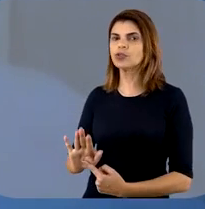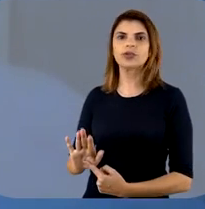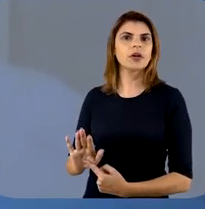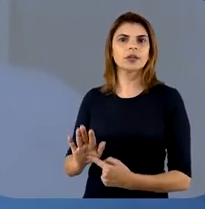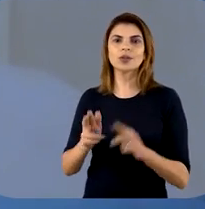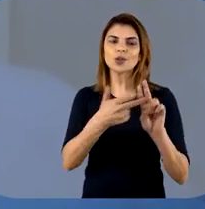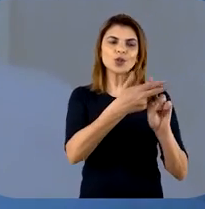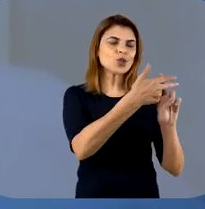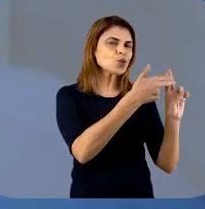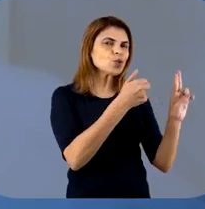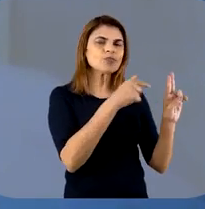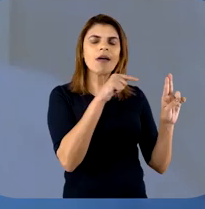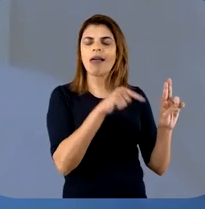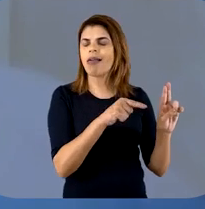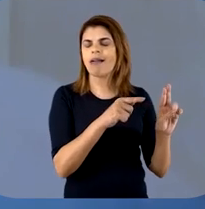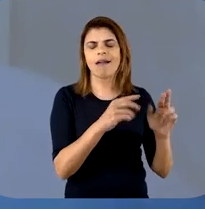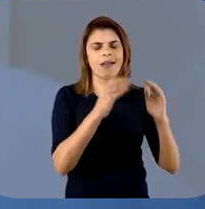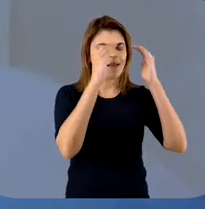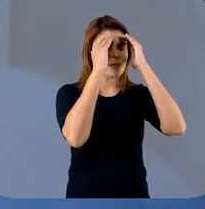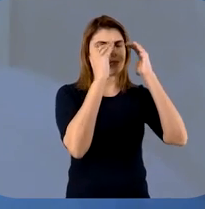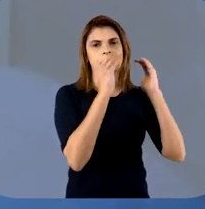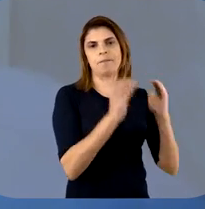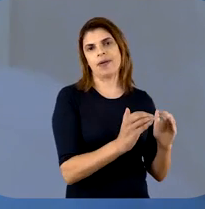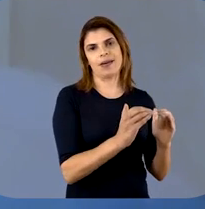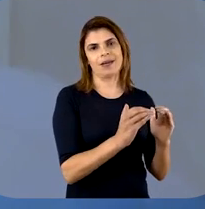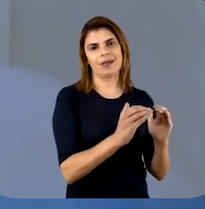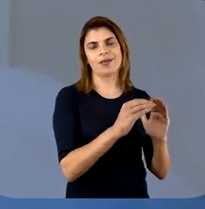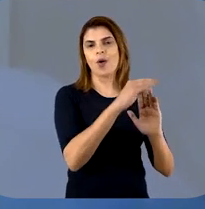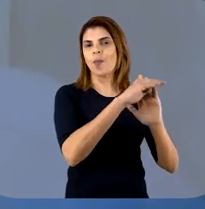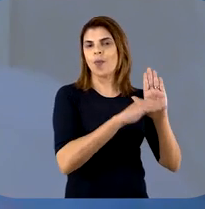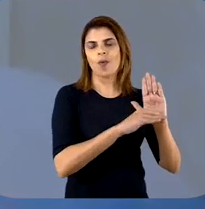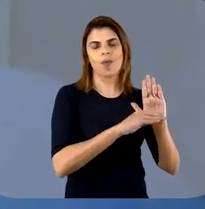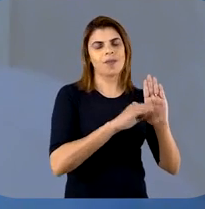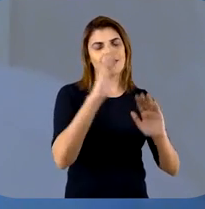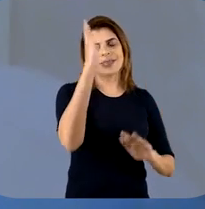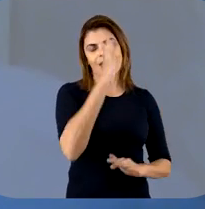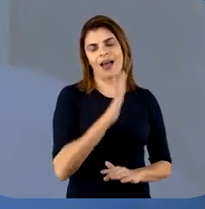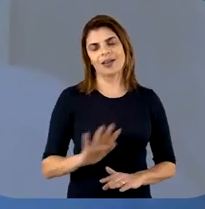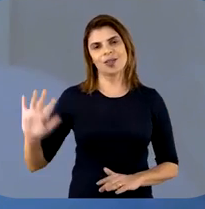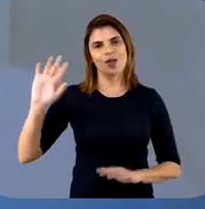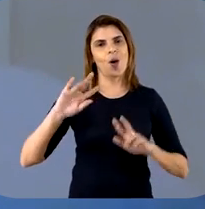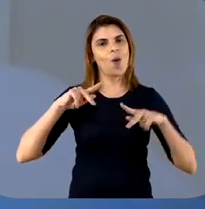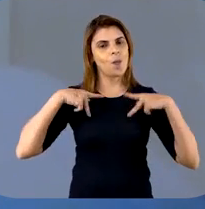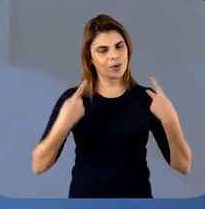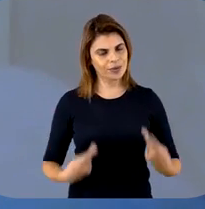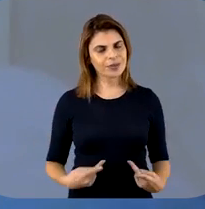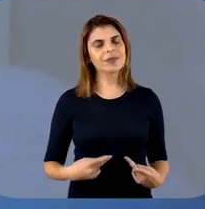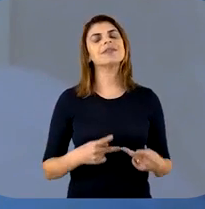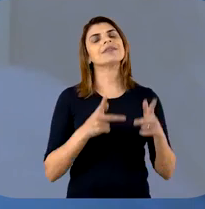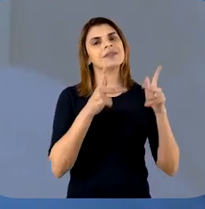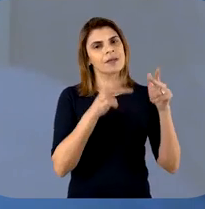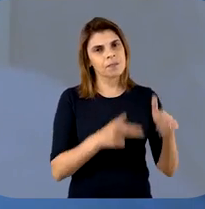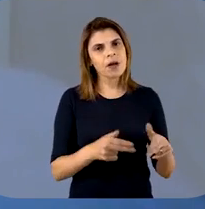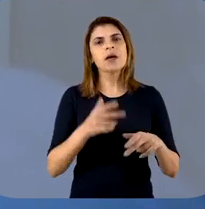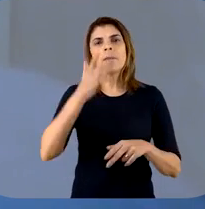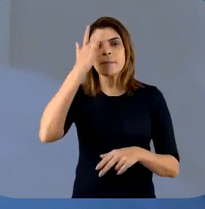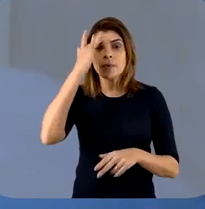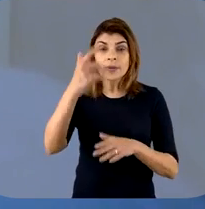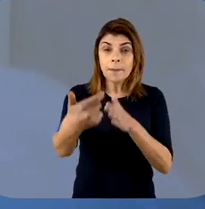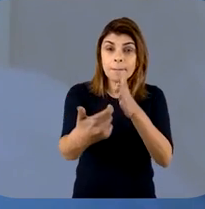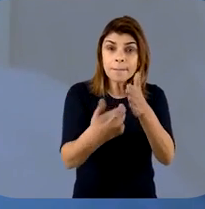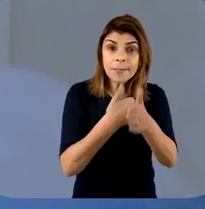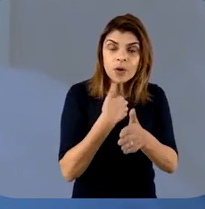SUS é de respeito e que o Programa Nacional de Imunização também. Então, eu diria à pessoa que fez a